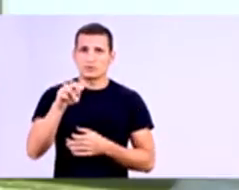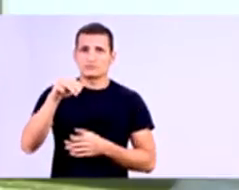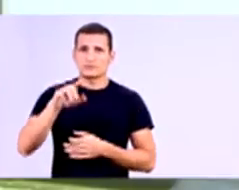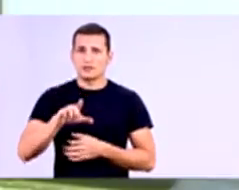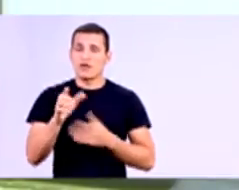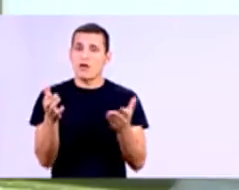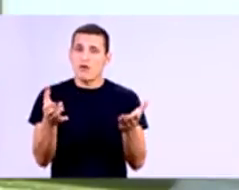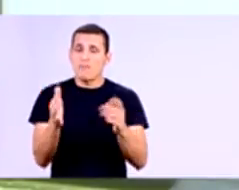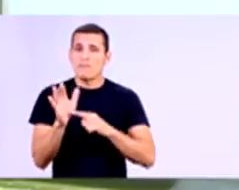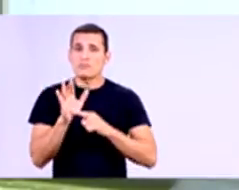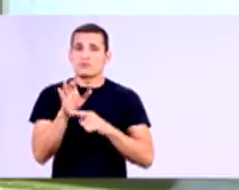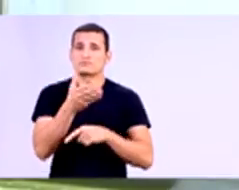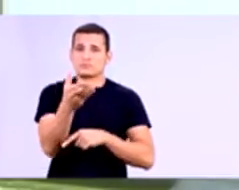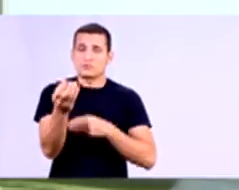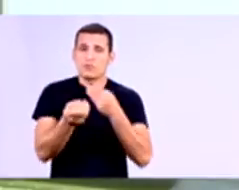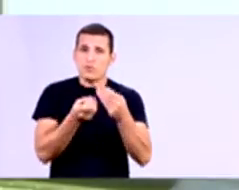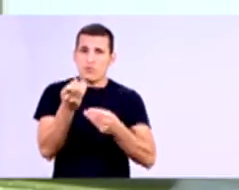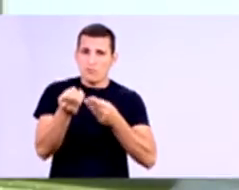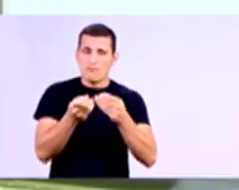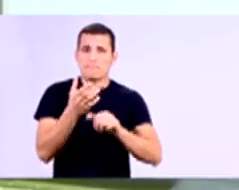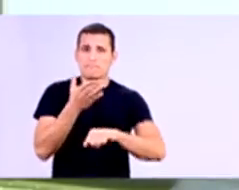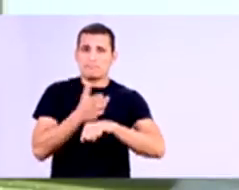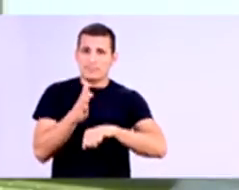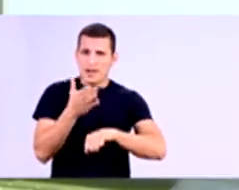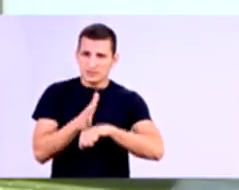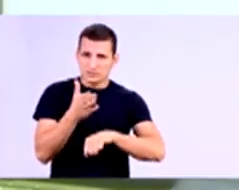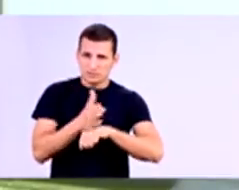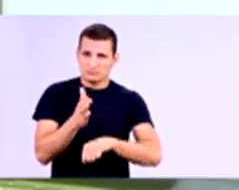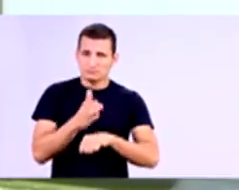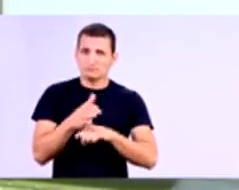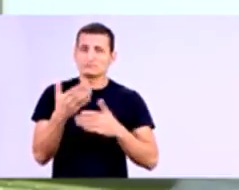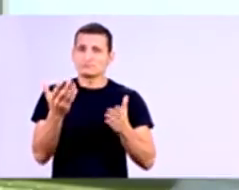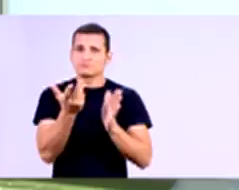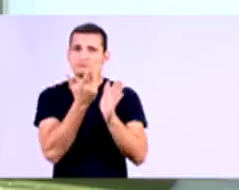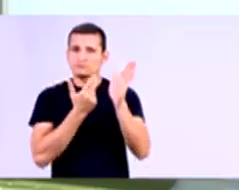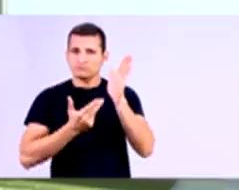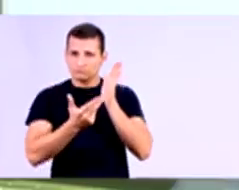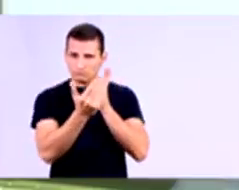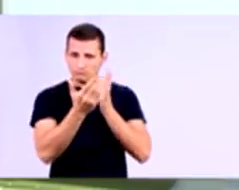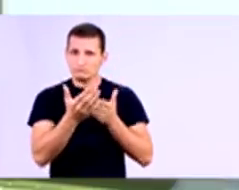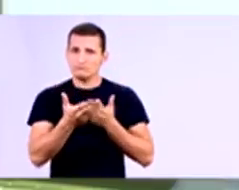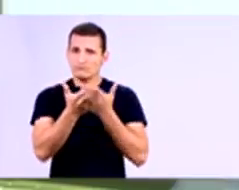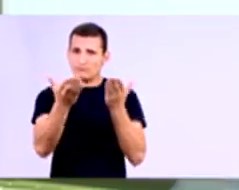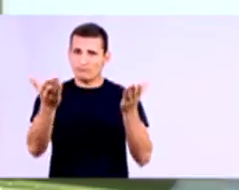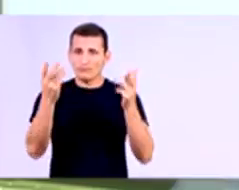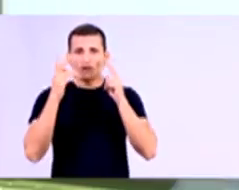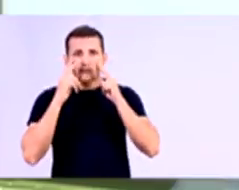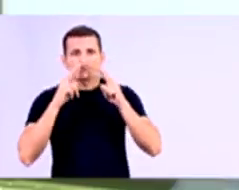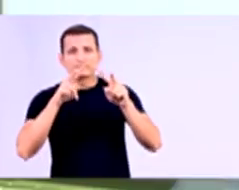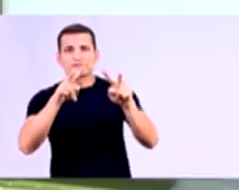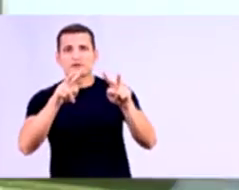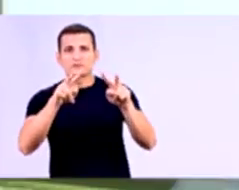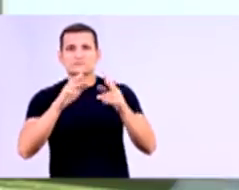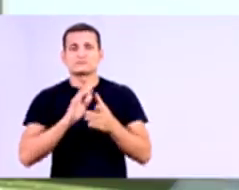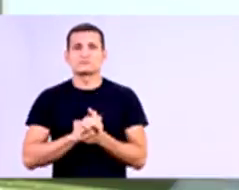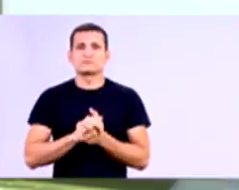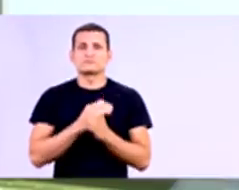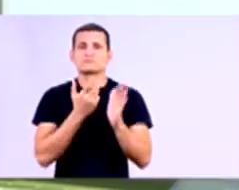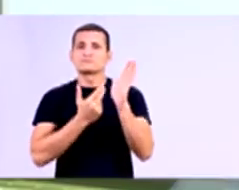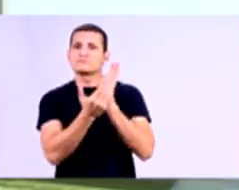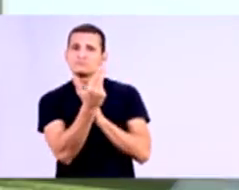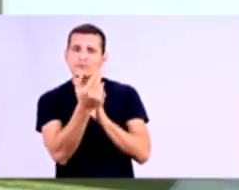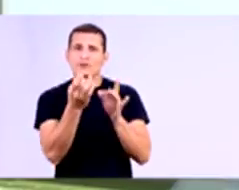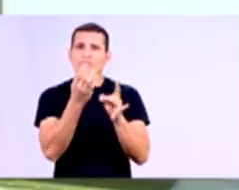mais na prática, então eu tentei colocar bastante diagramas no slide para vocês estarem visualizando um diagrama